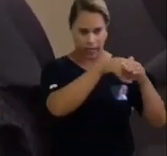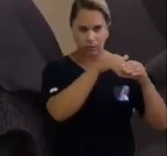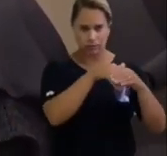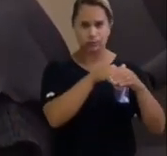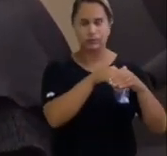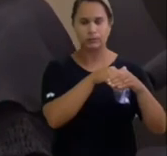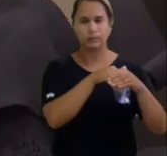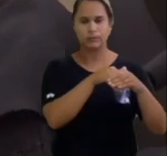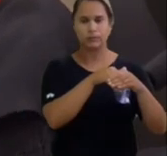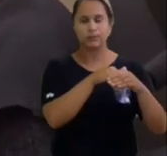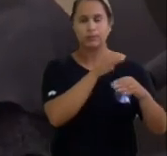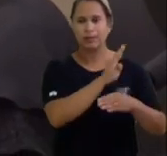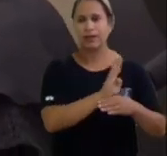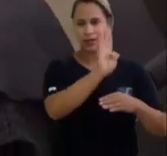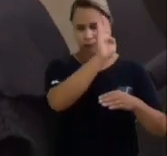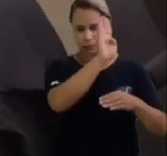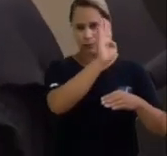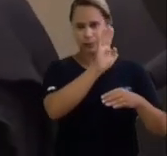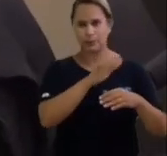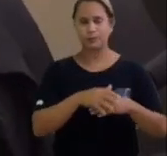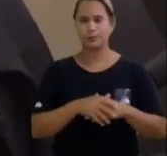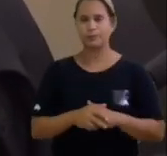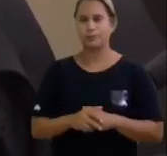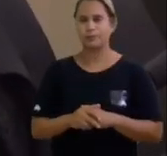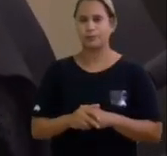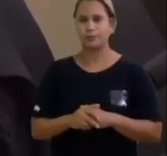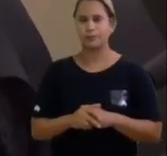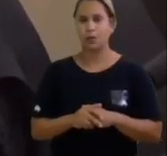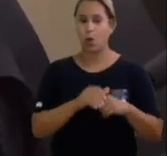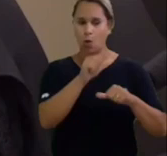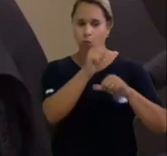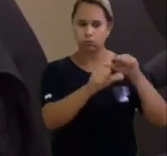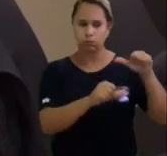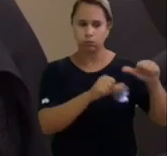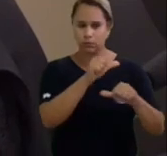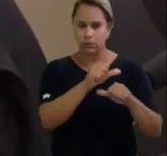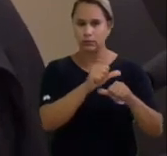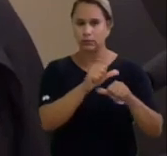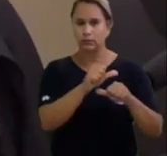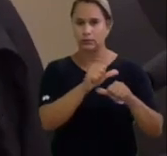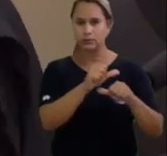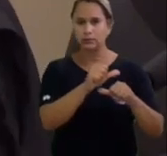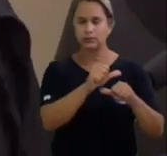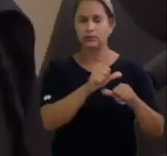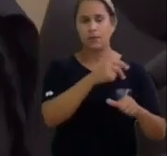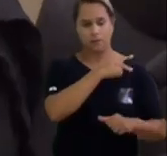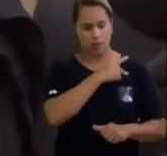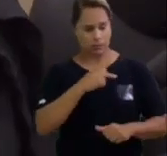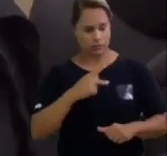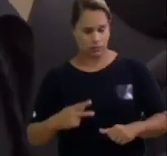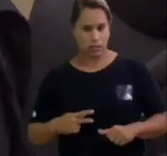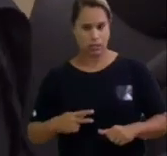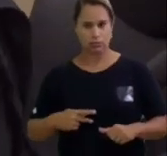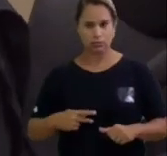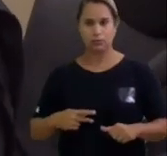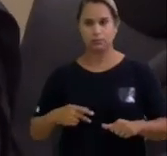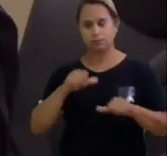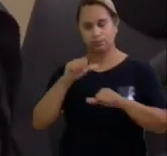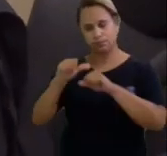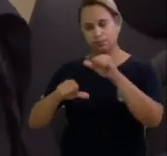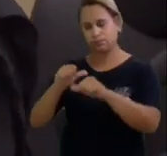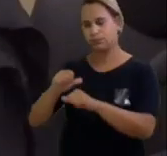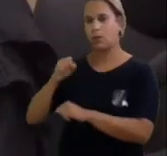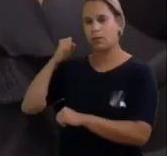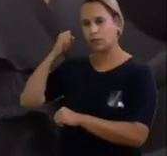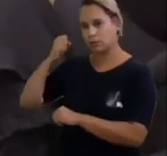como aconteceu de presidente para senador, ela não é vedada, é necessário considerar que o referencial de análise das